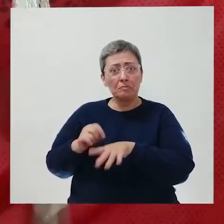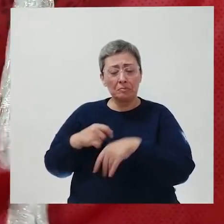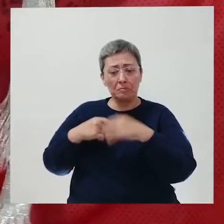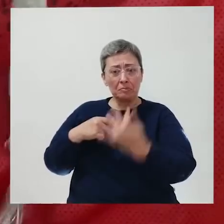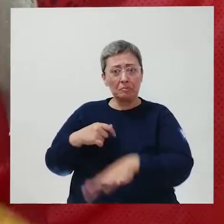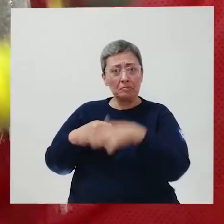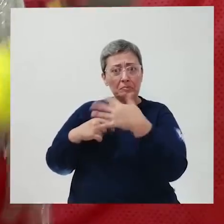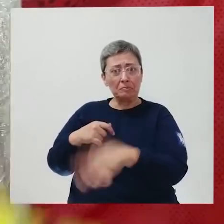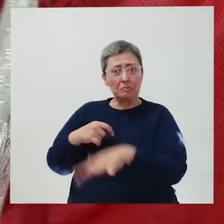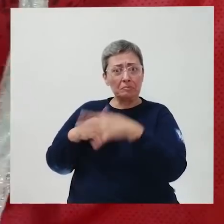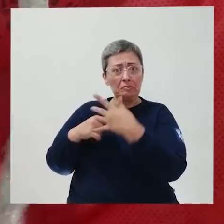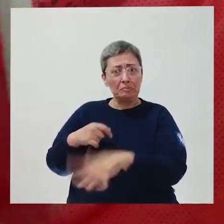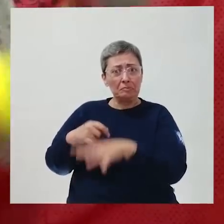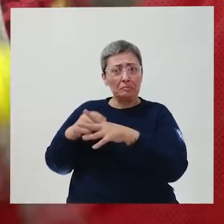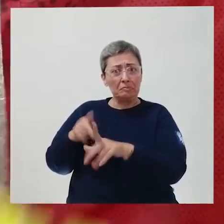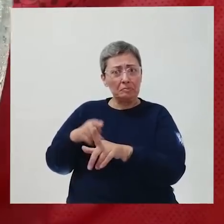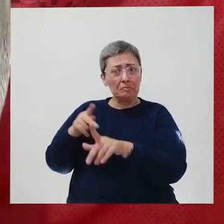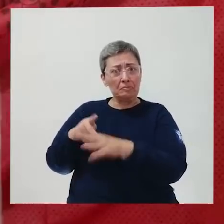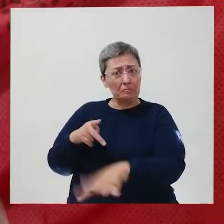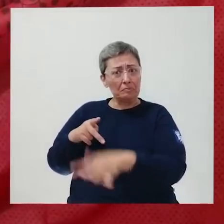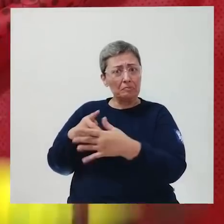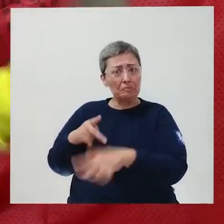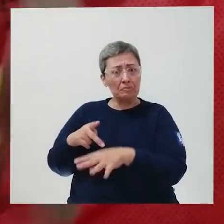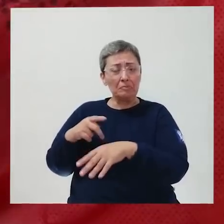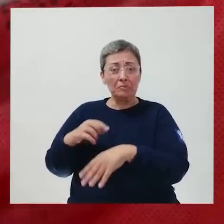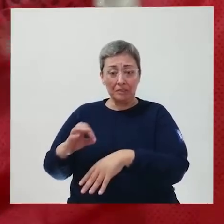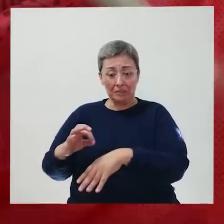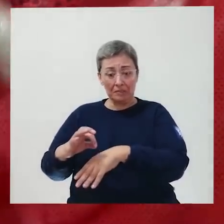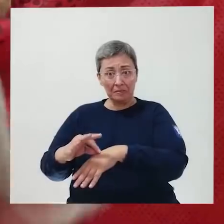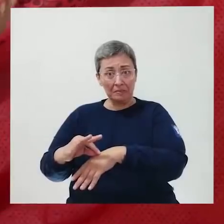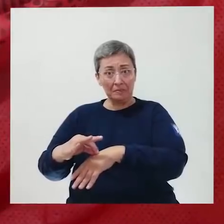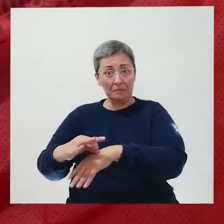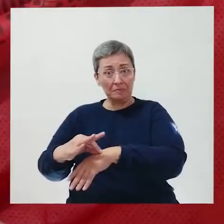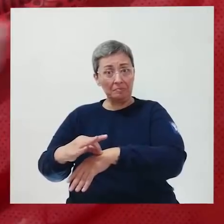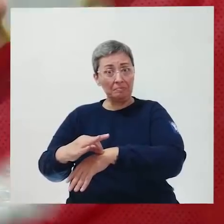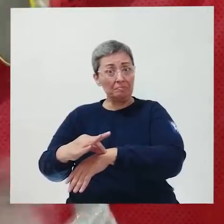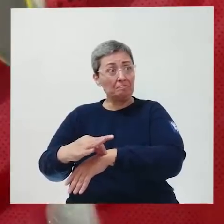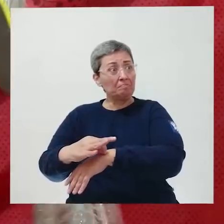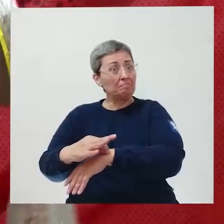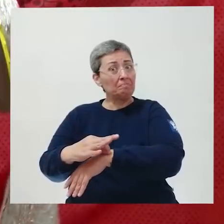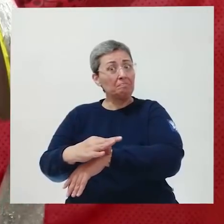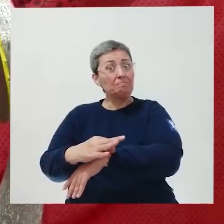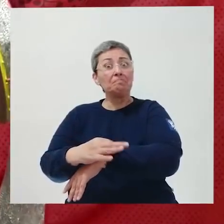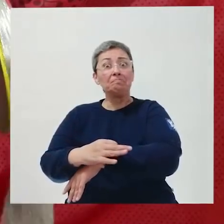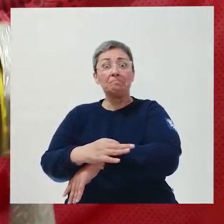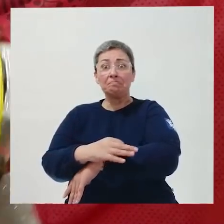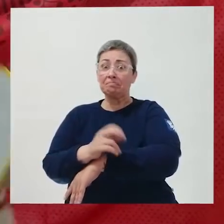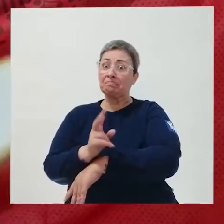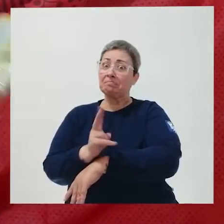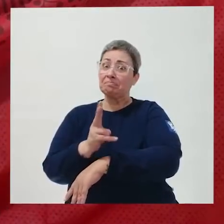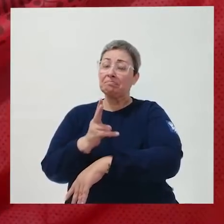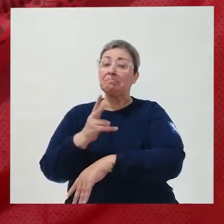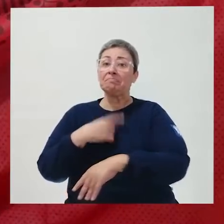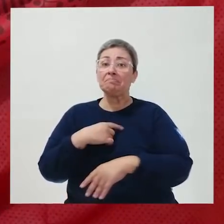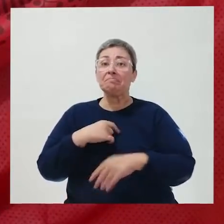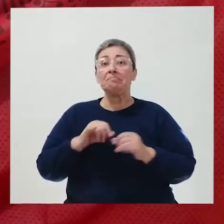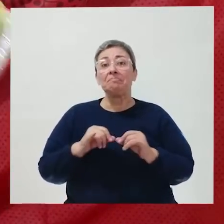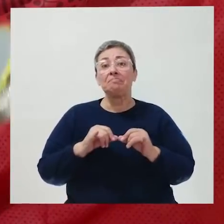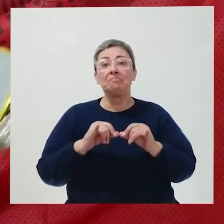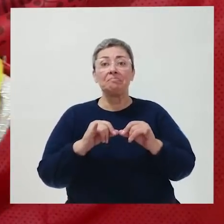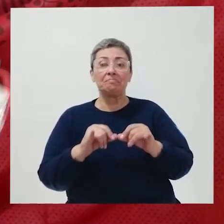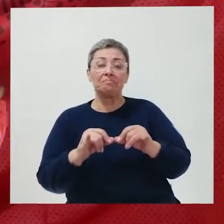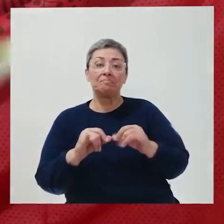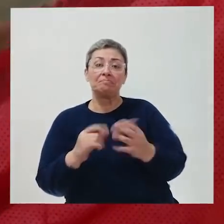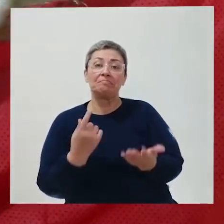Eu sacudi, sacudi, sacudi, mas a formiguinha não parava de subir. Fui